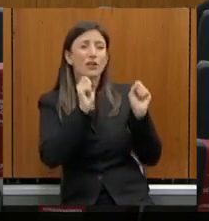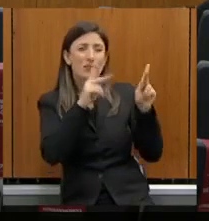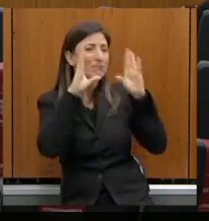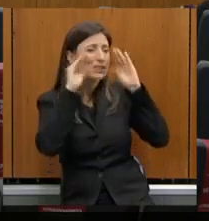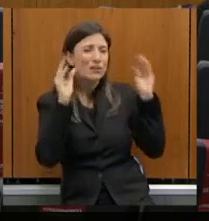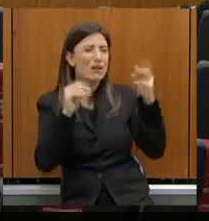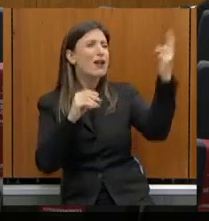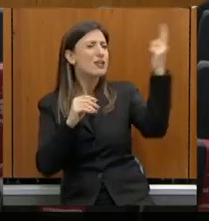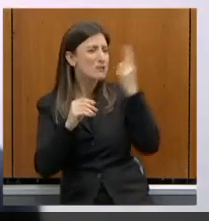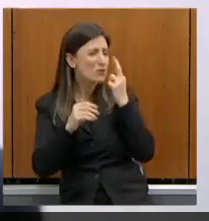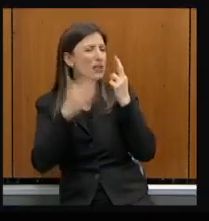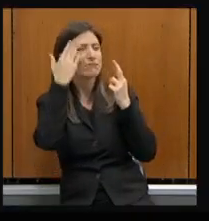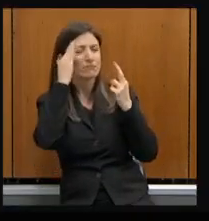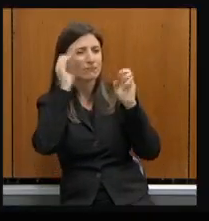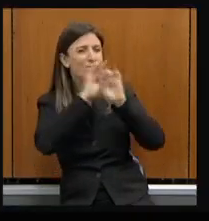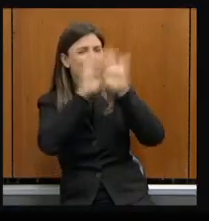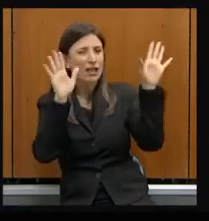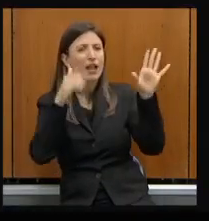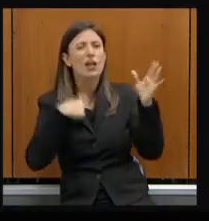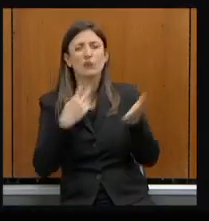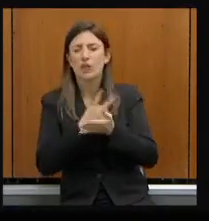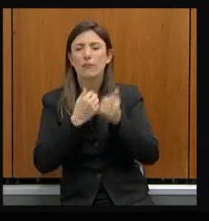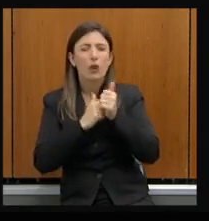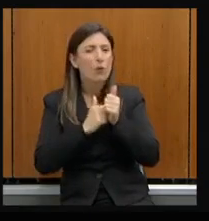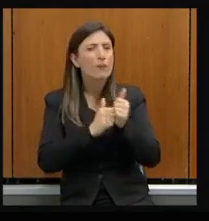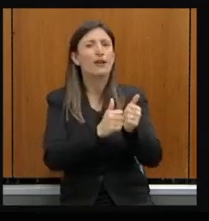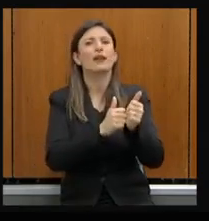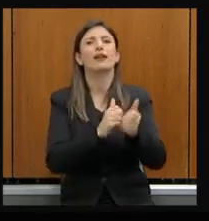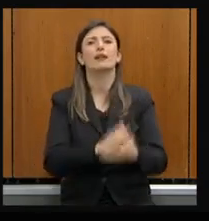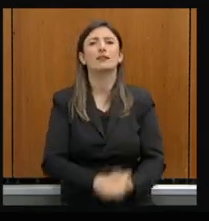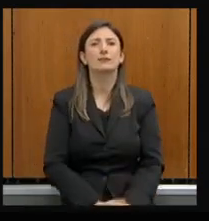também estamos acompanhando isso tudo, só dúvidas,